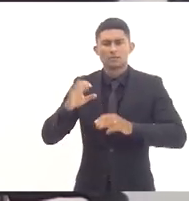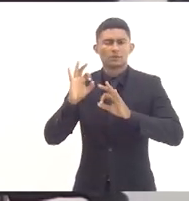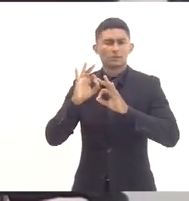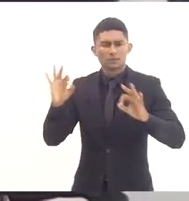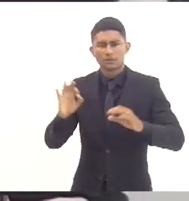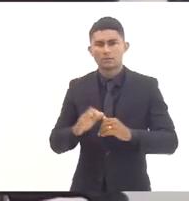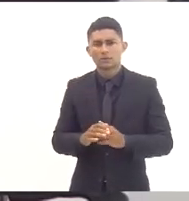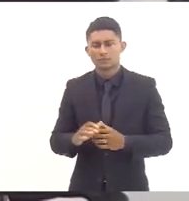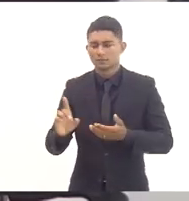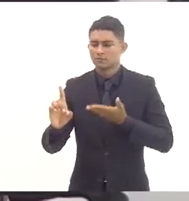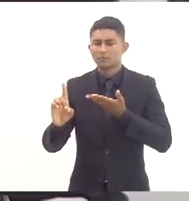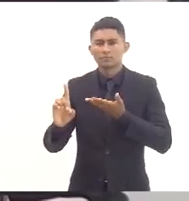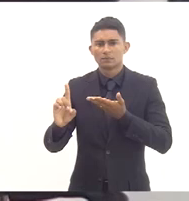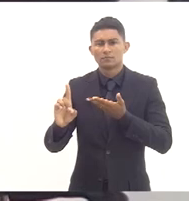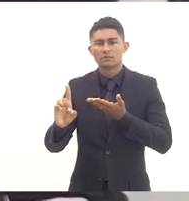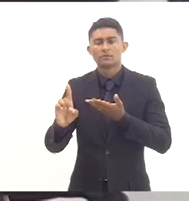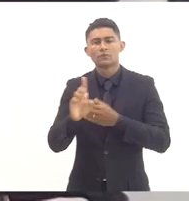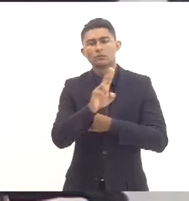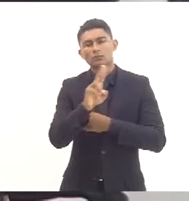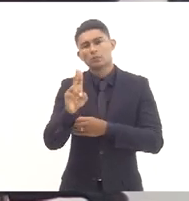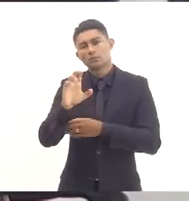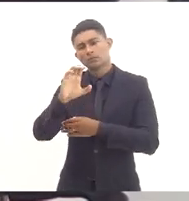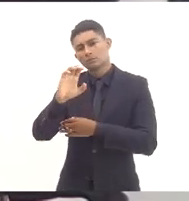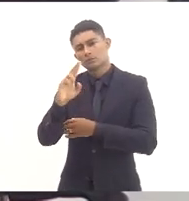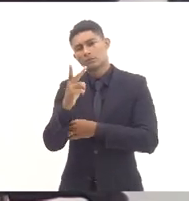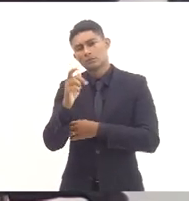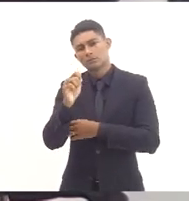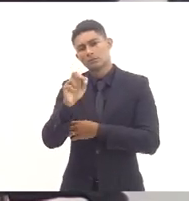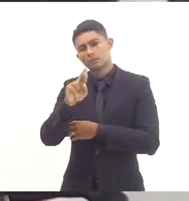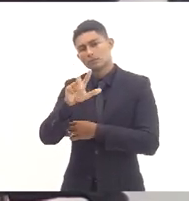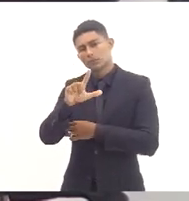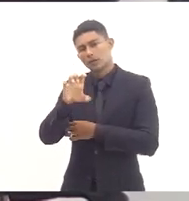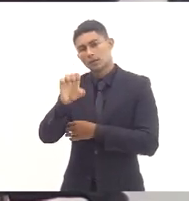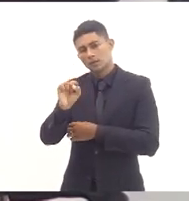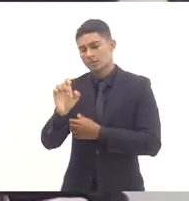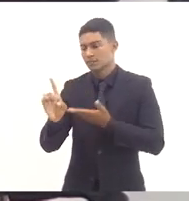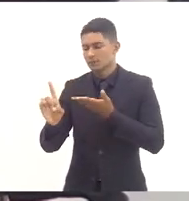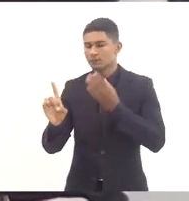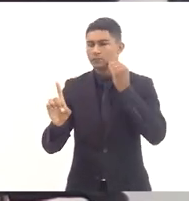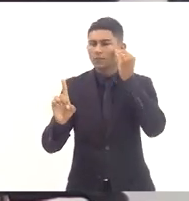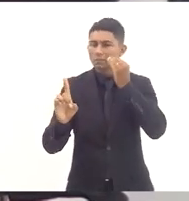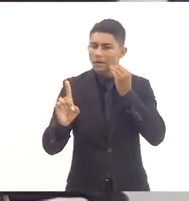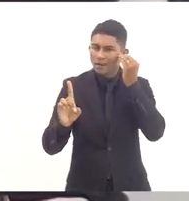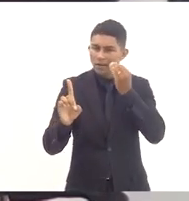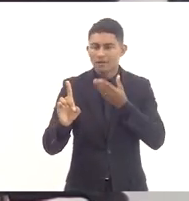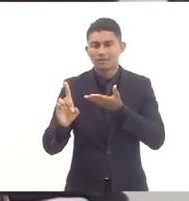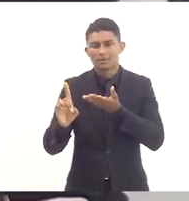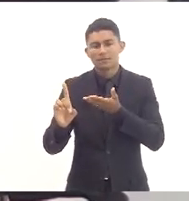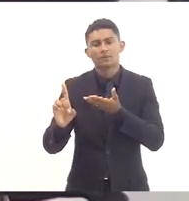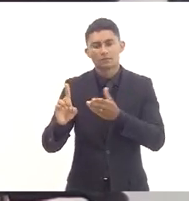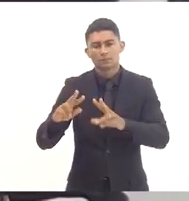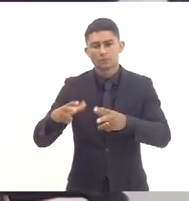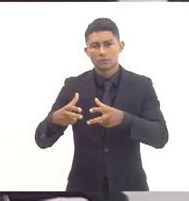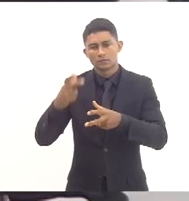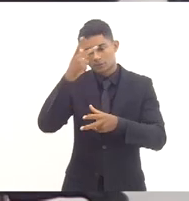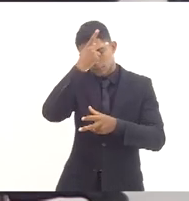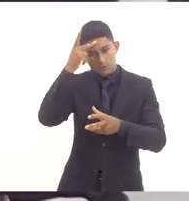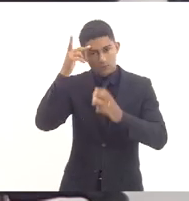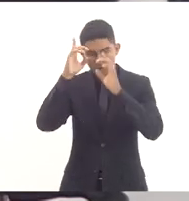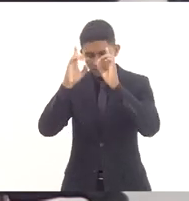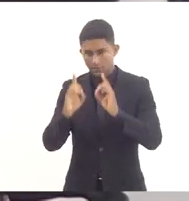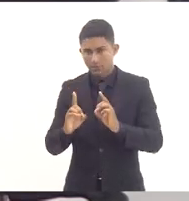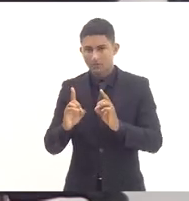seu Charles que possa tá aí passando a sua experiência na comissão da pessoa com deficiência se